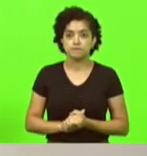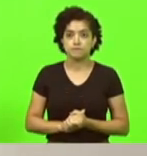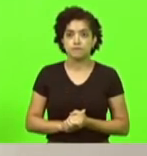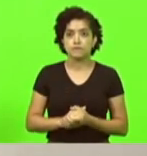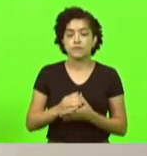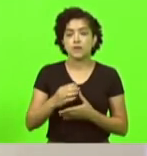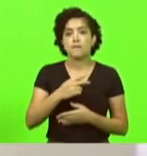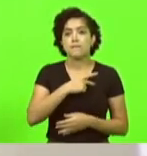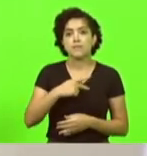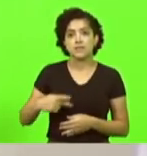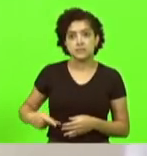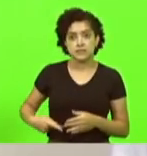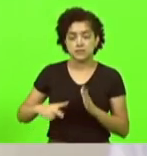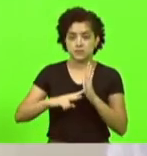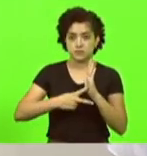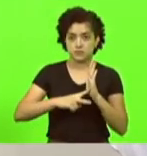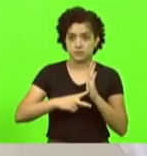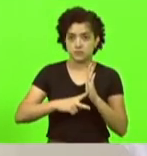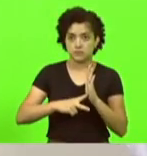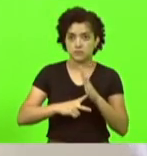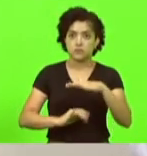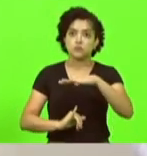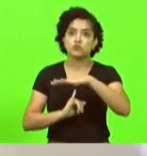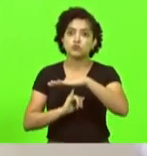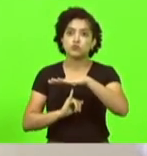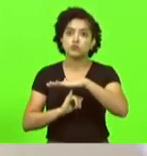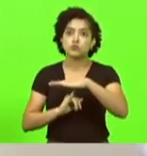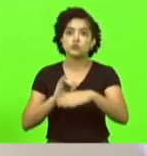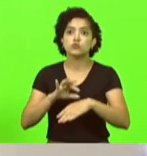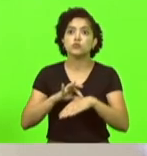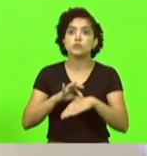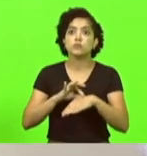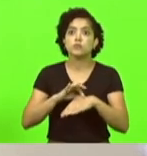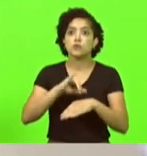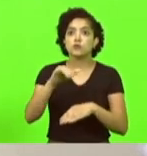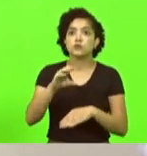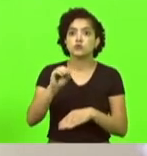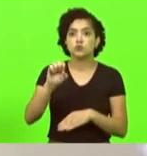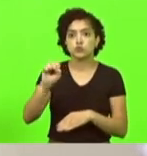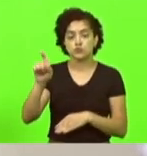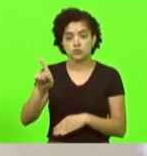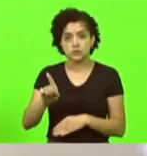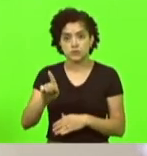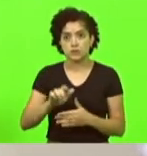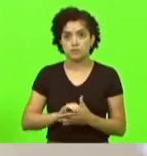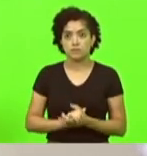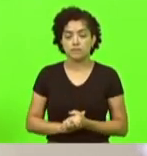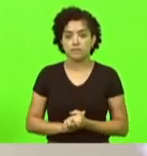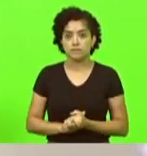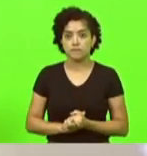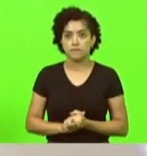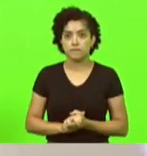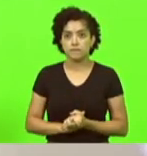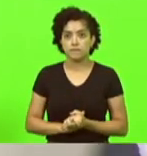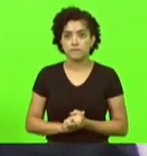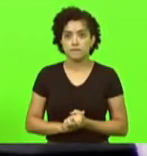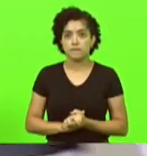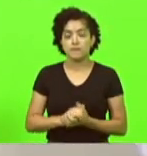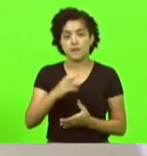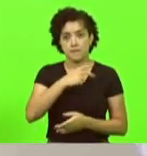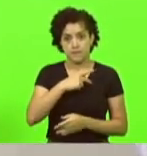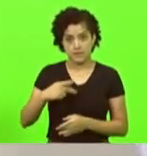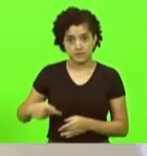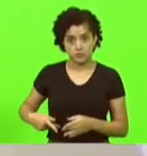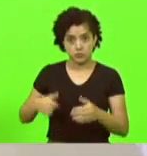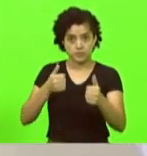presidente do sindicato da indústria de Carnes Santa Catarina José Antônio Ribas o excelentíssimo senhor presidente